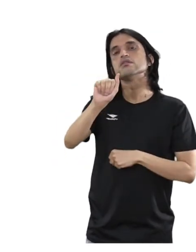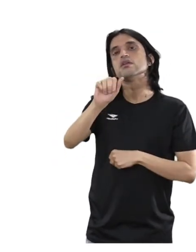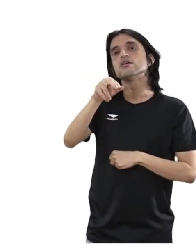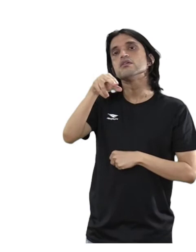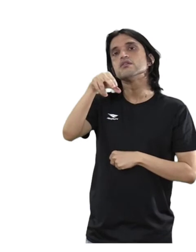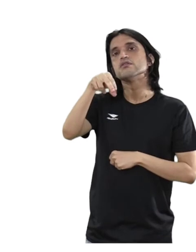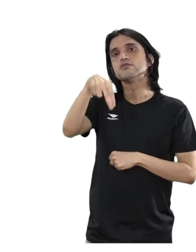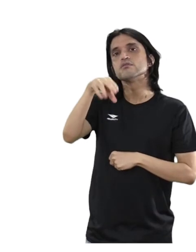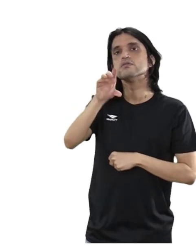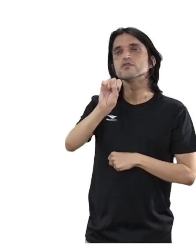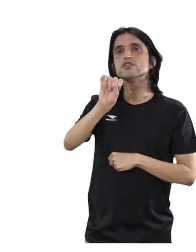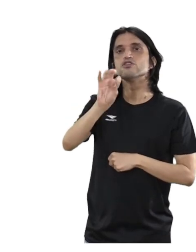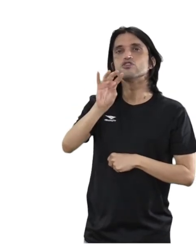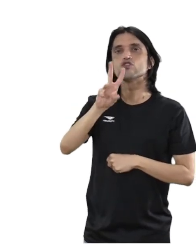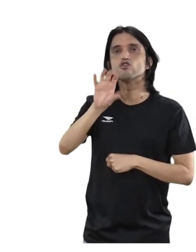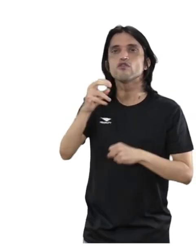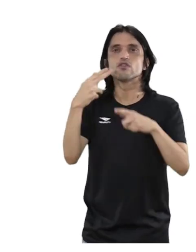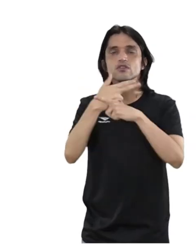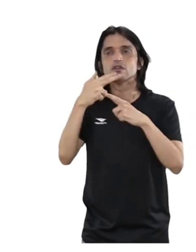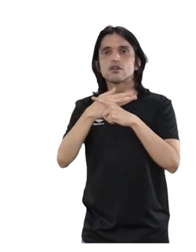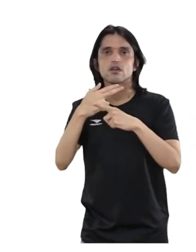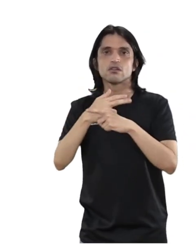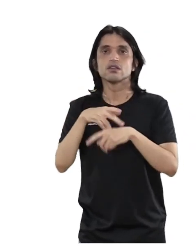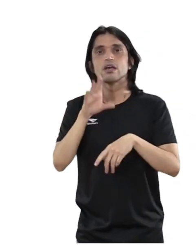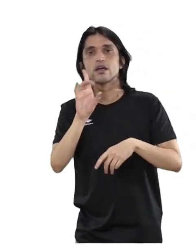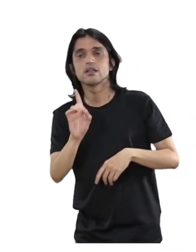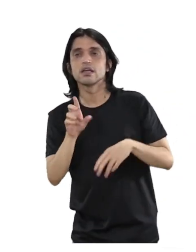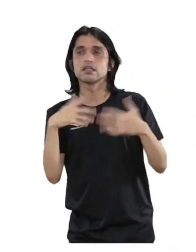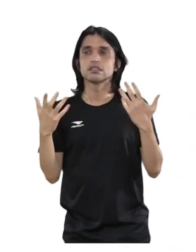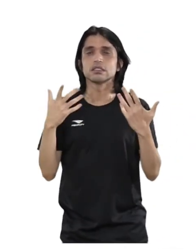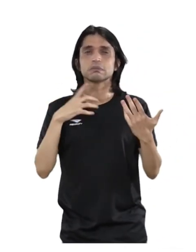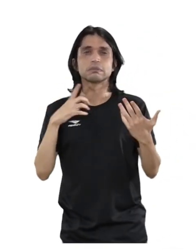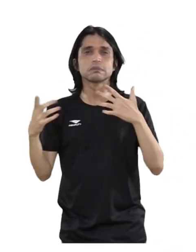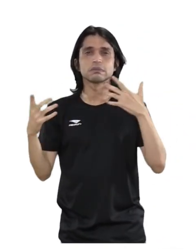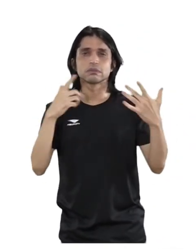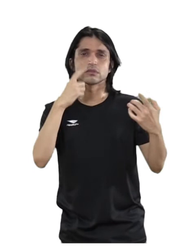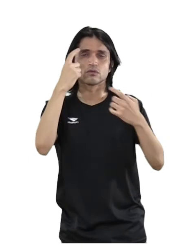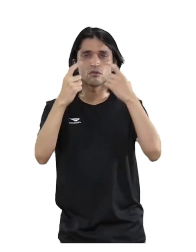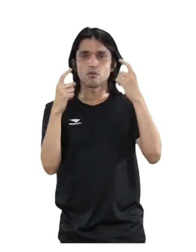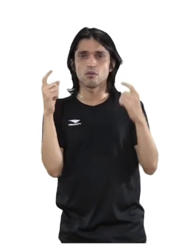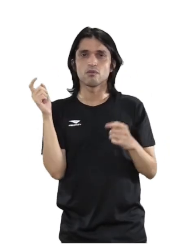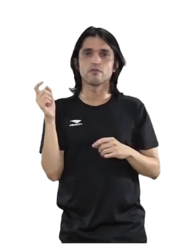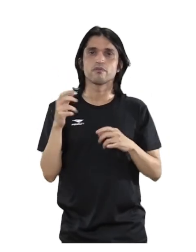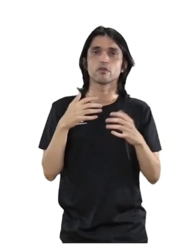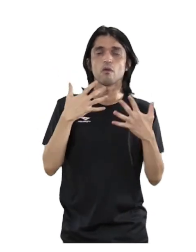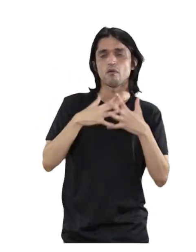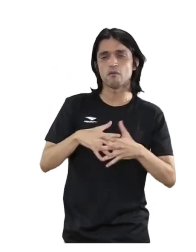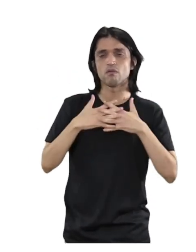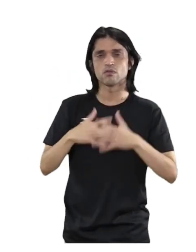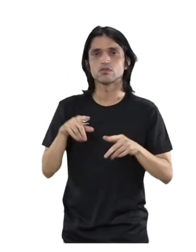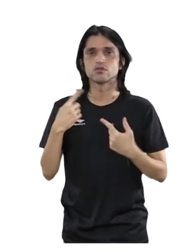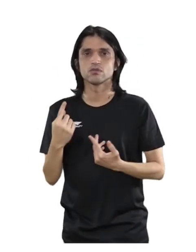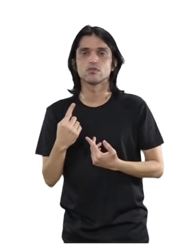de juntar esse verbo transitivo direto e indireto. Mas observem, o verbo, que ele pede isso.